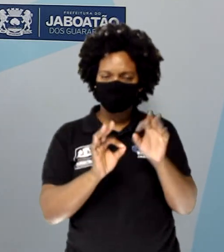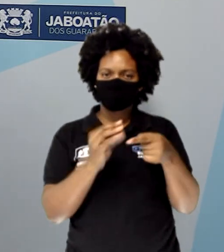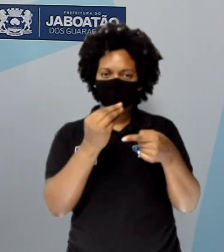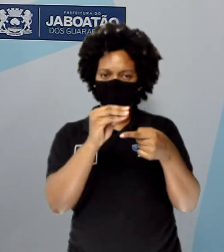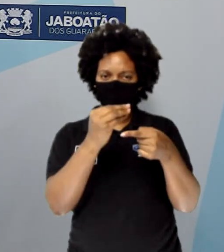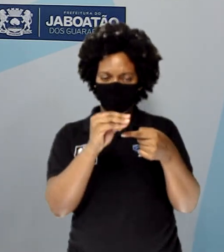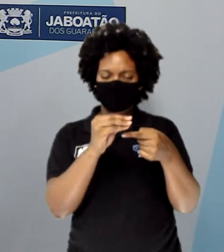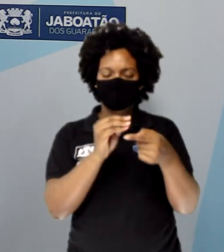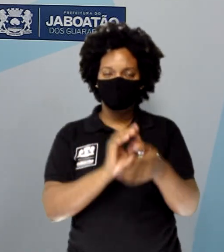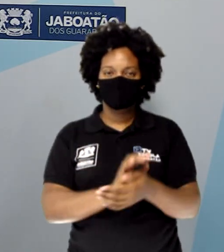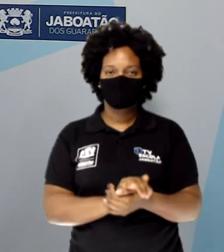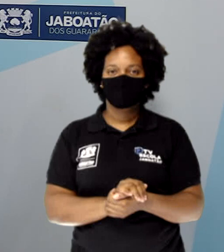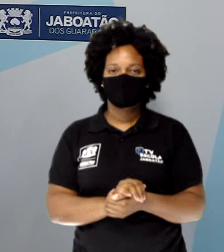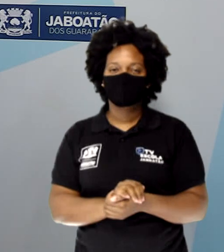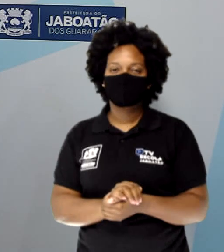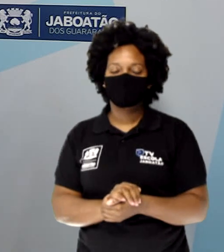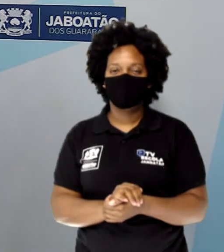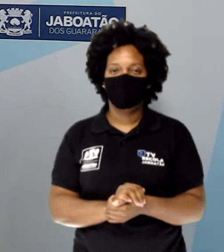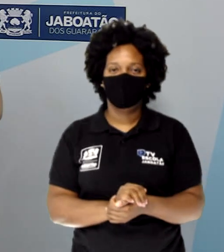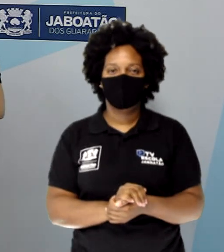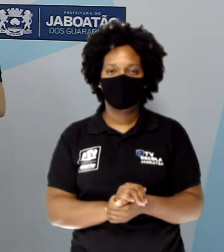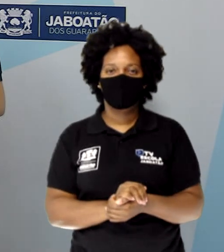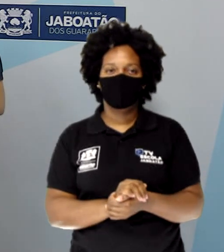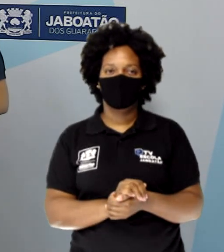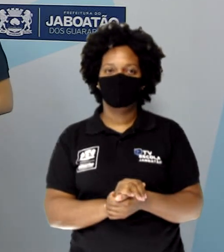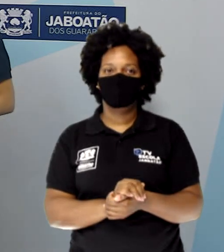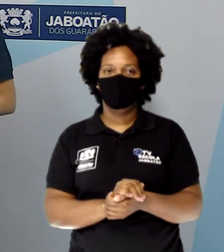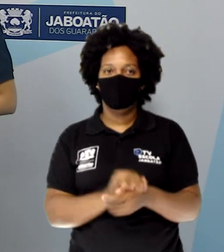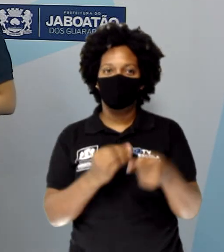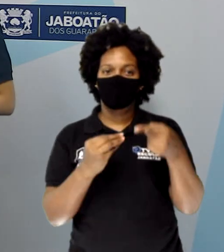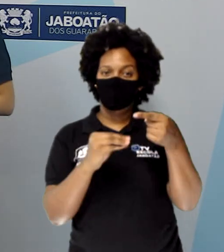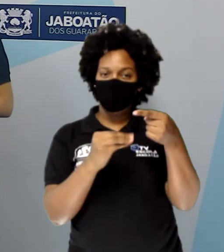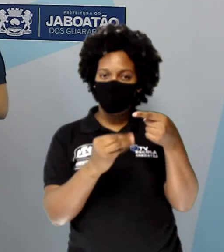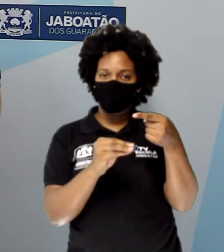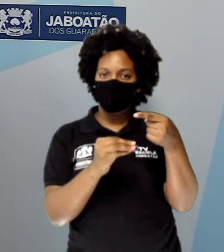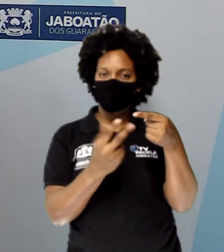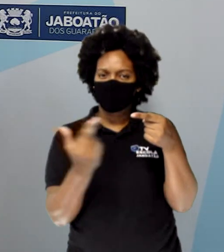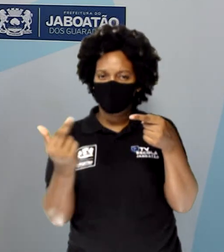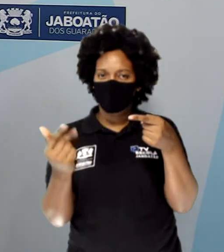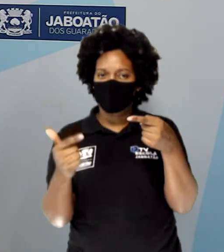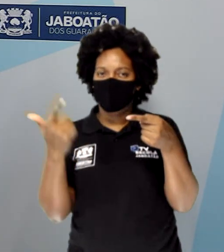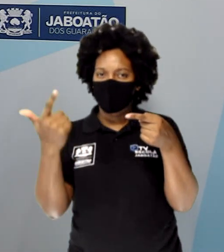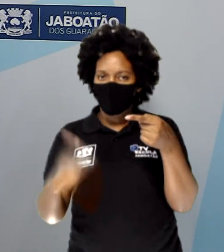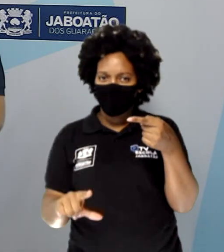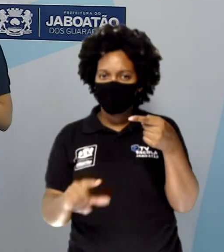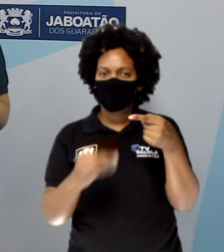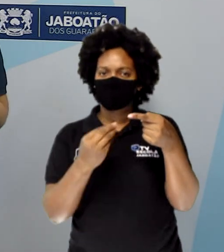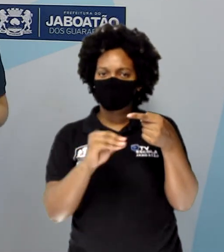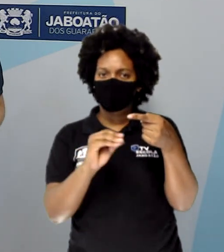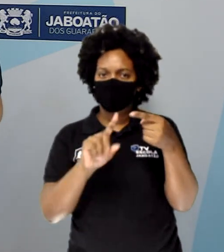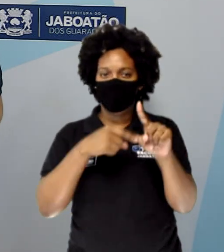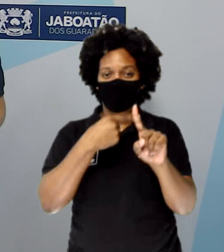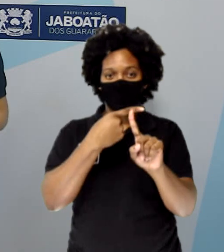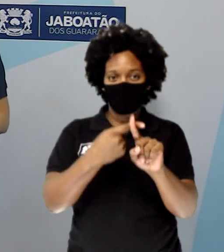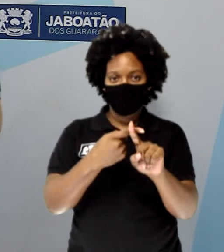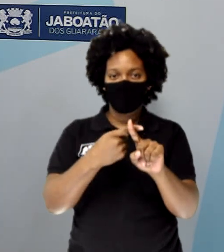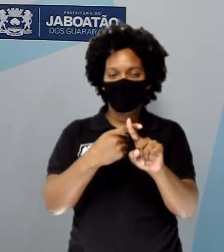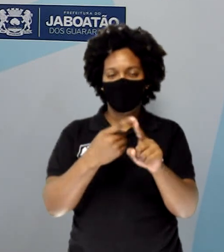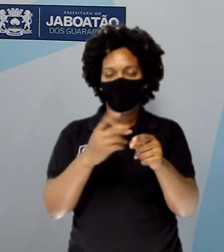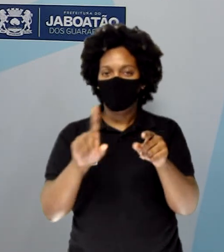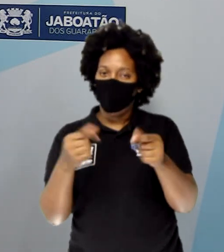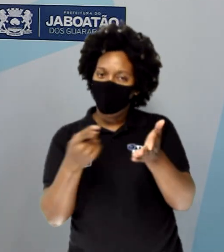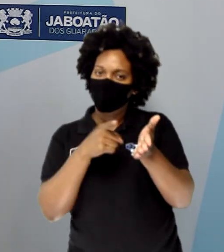tá certo? Quando os denominadores são iguais, repetimos o denominador e somamos ou